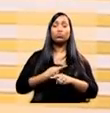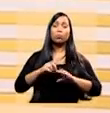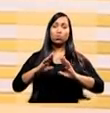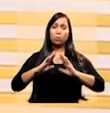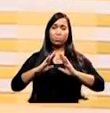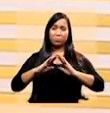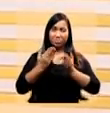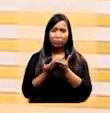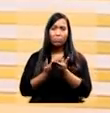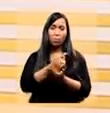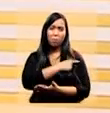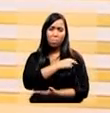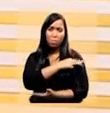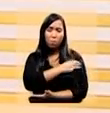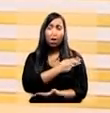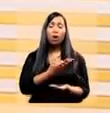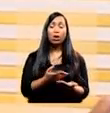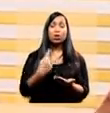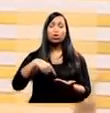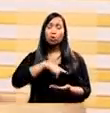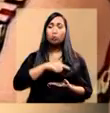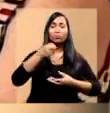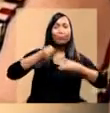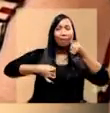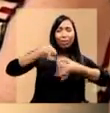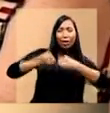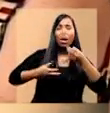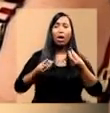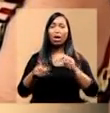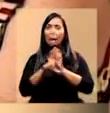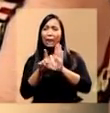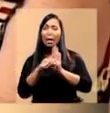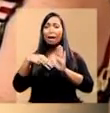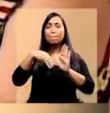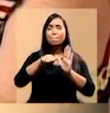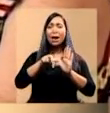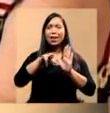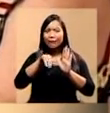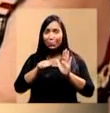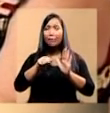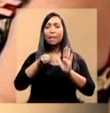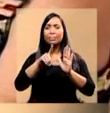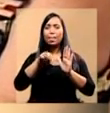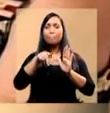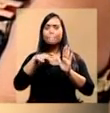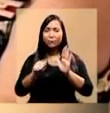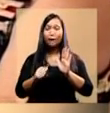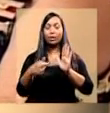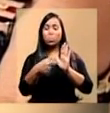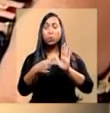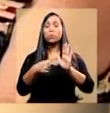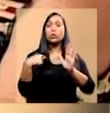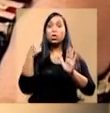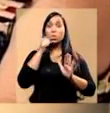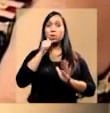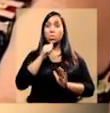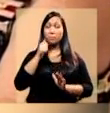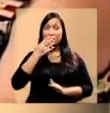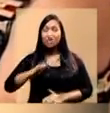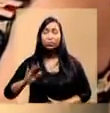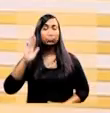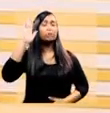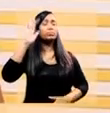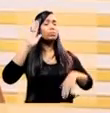ensino fundamental e a hora que nós fomos falar a questão da Lei Maria da Penha, uma criança levantou a mão e